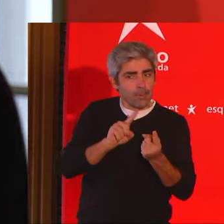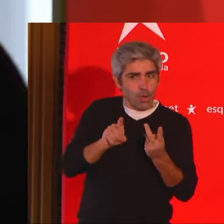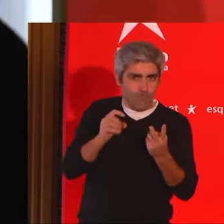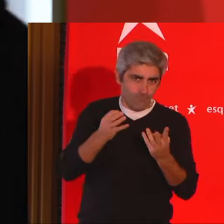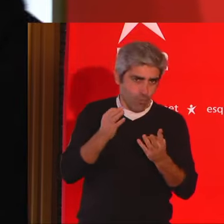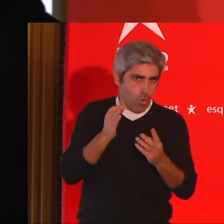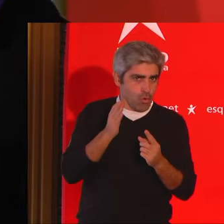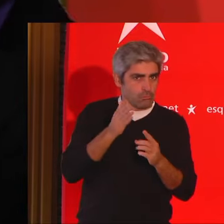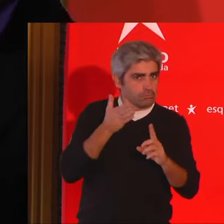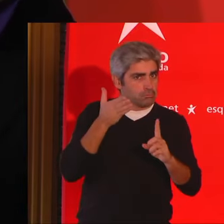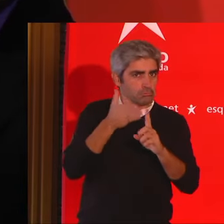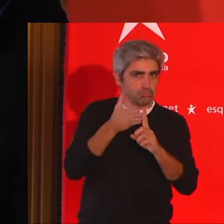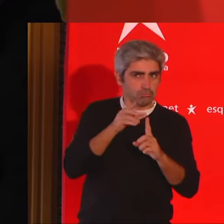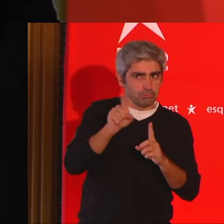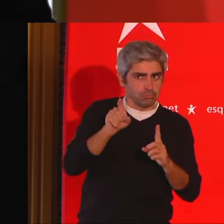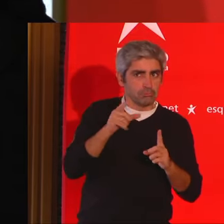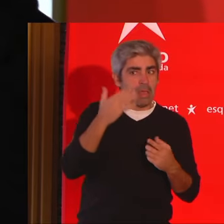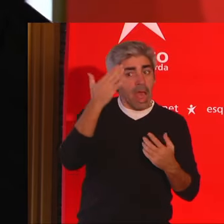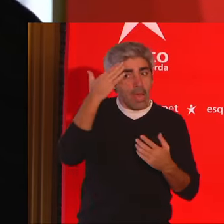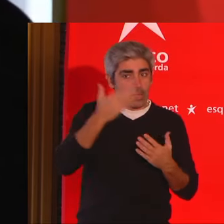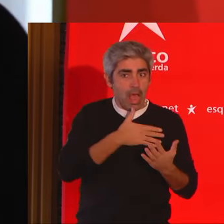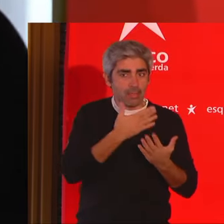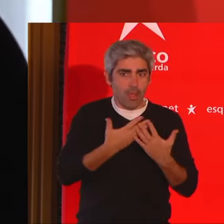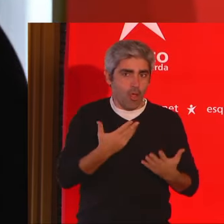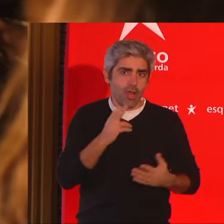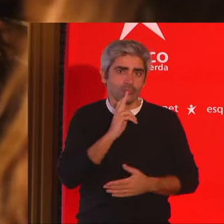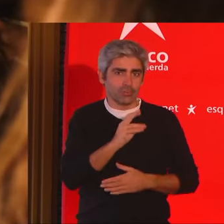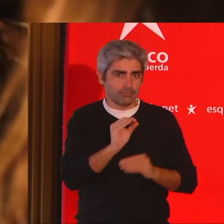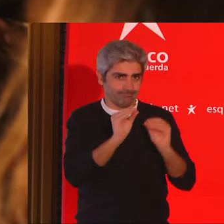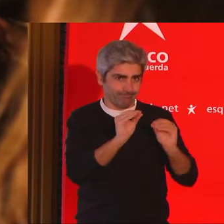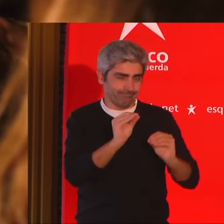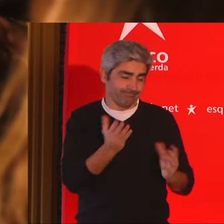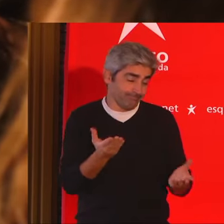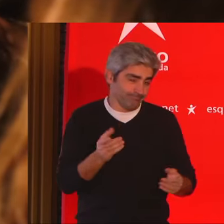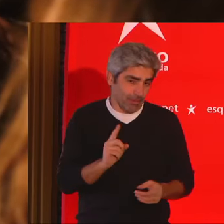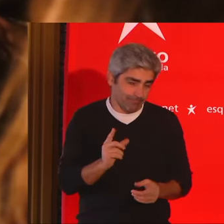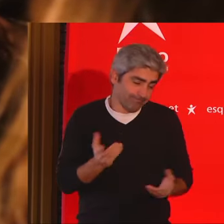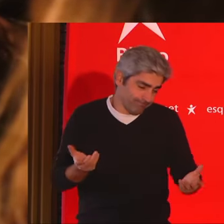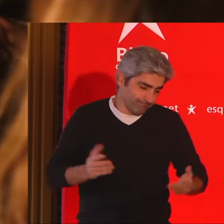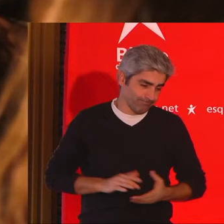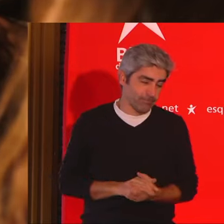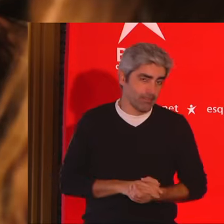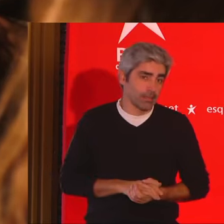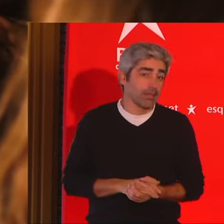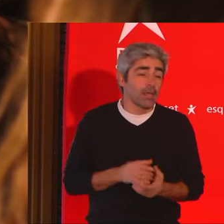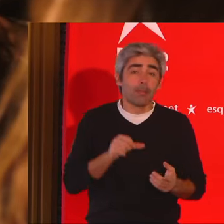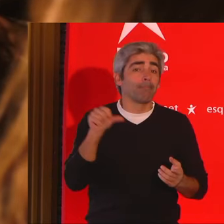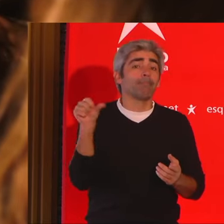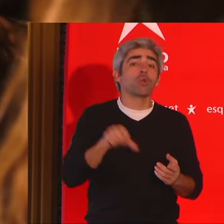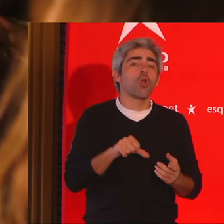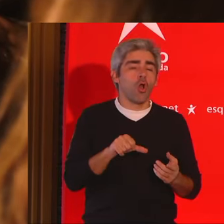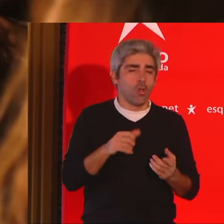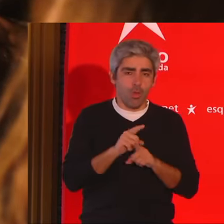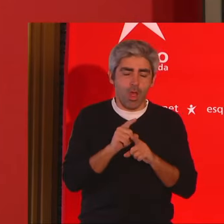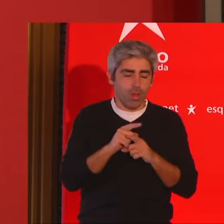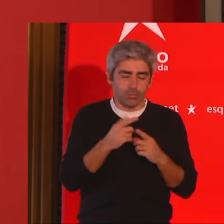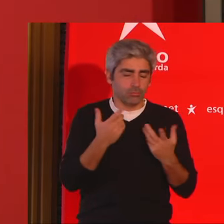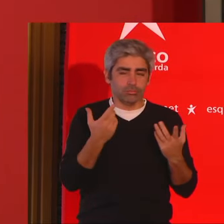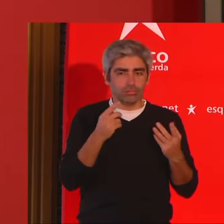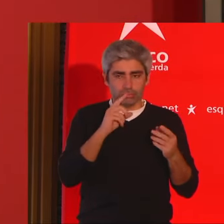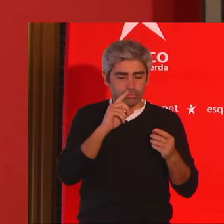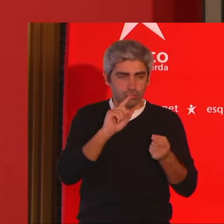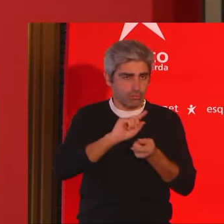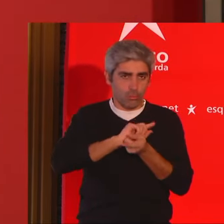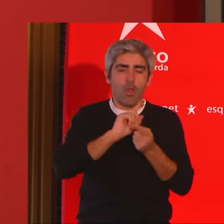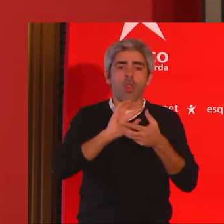que eu suponho que até hoje não foram respondidas. Pior ainda é a perversão que se vê organizada